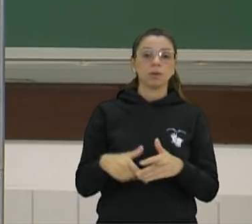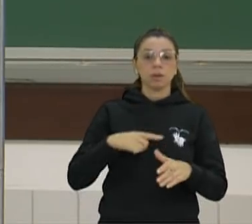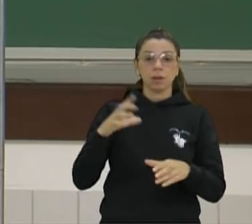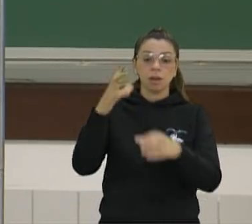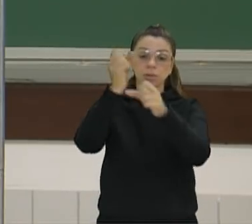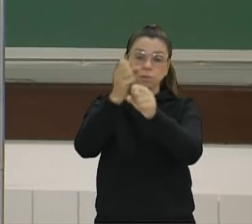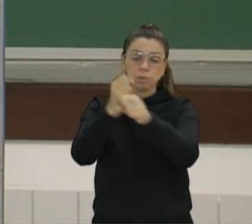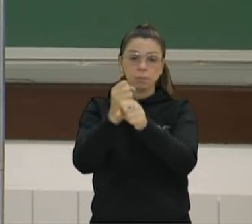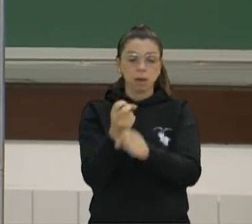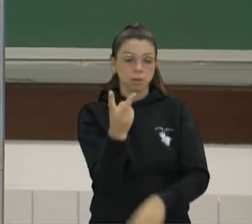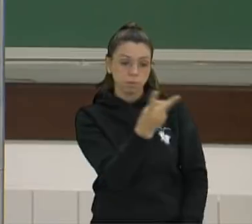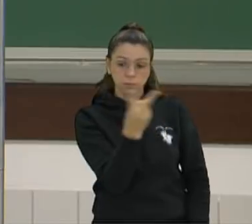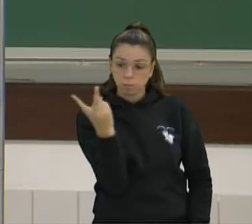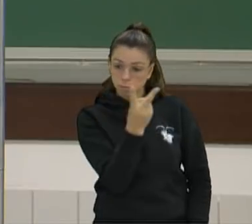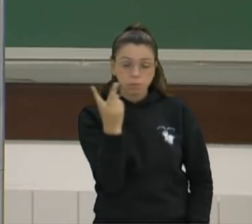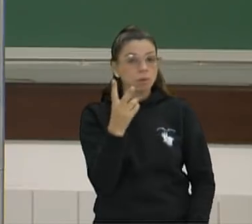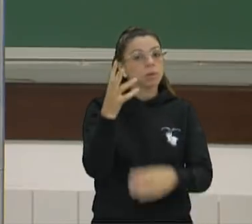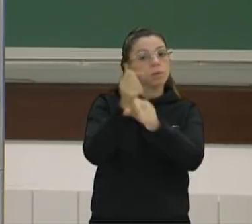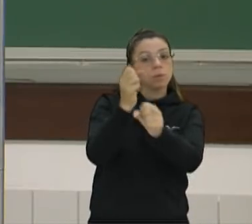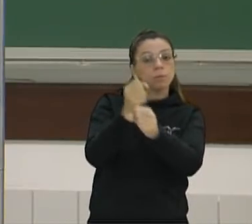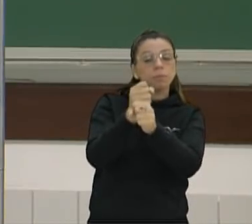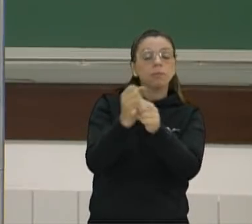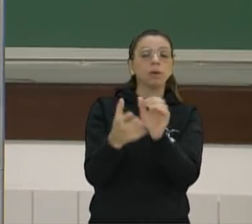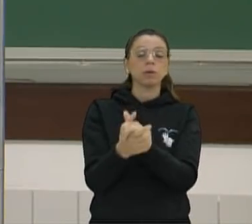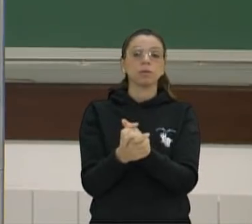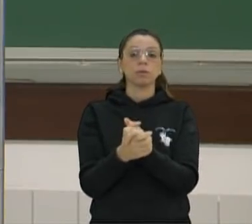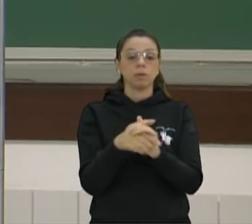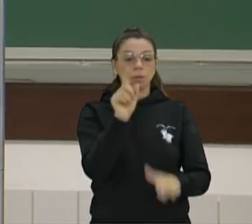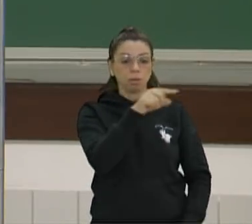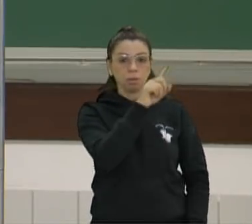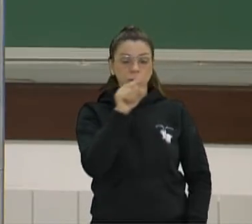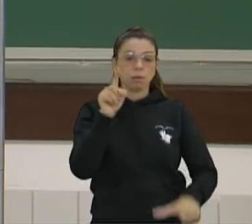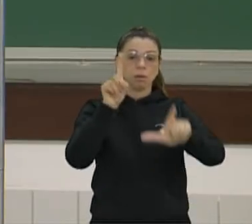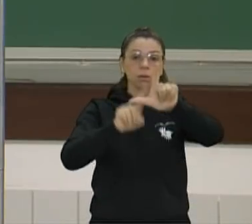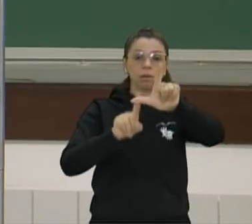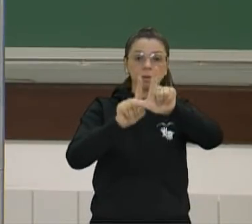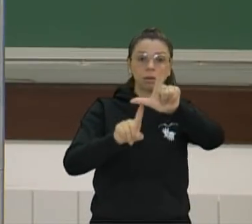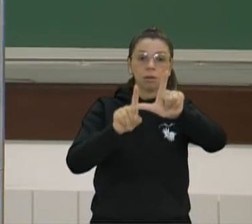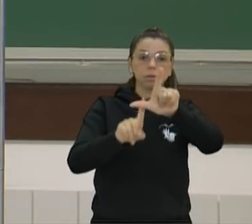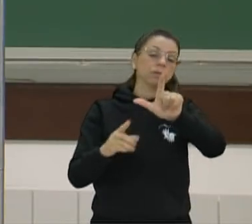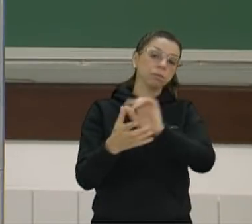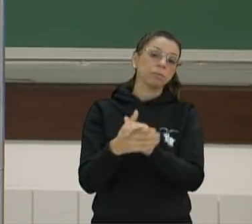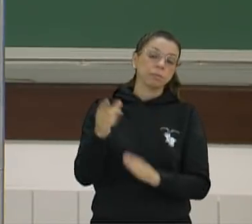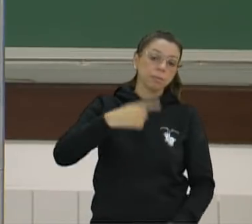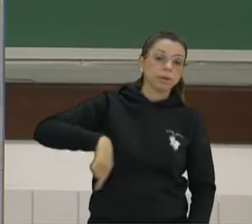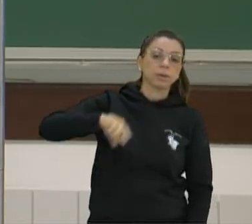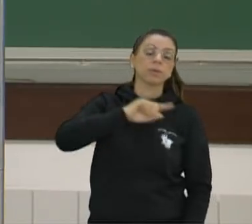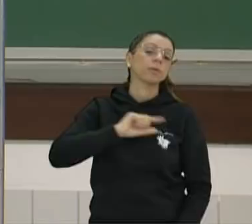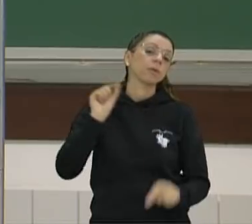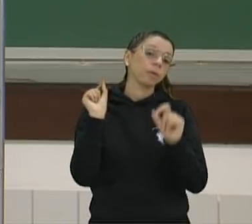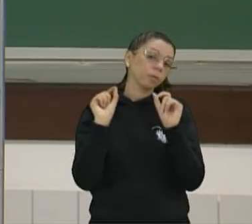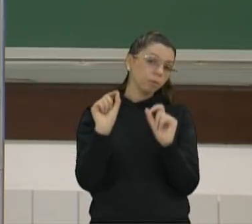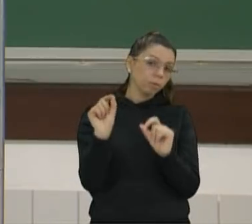somar as duas equações, tentar anular uma das incógnitas, para que a gente possa